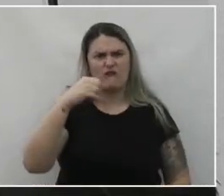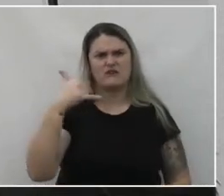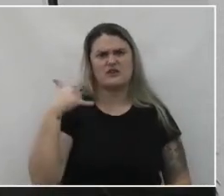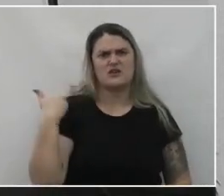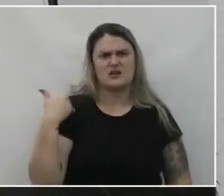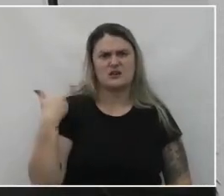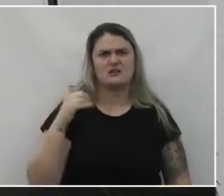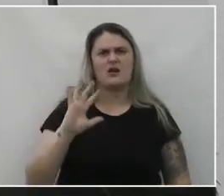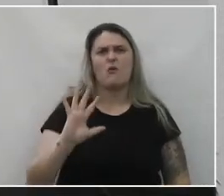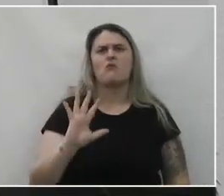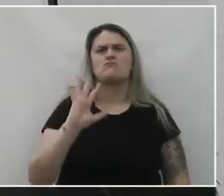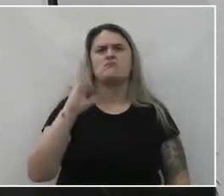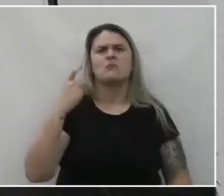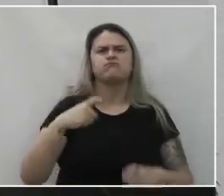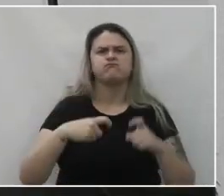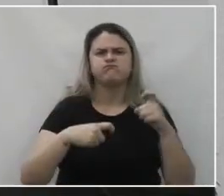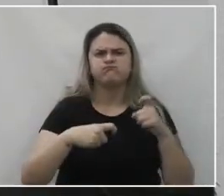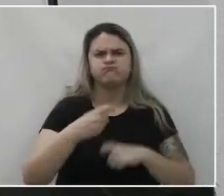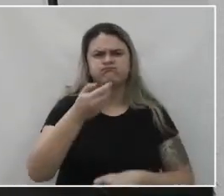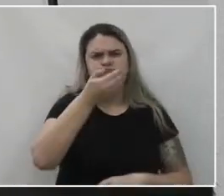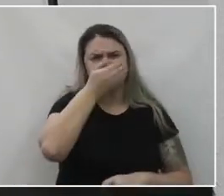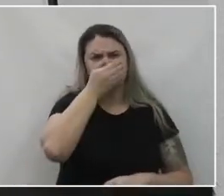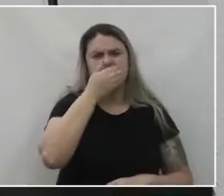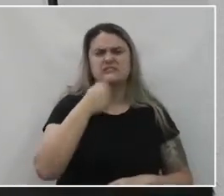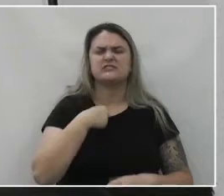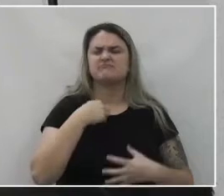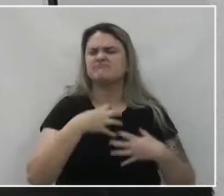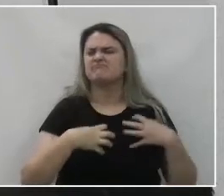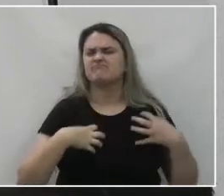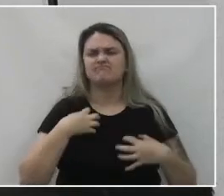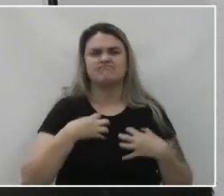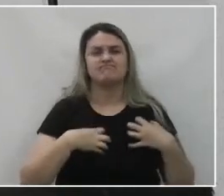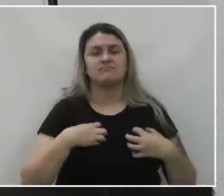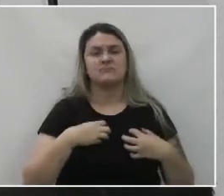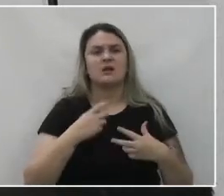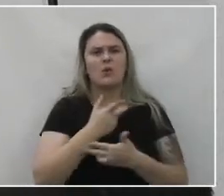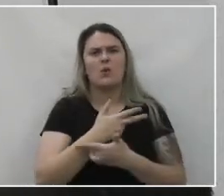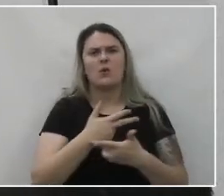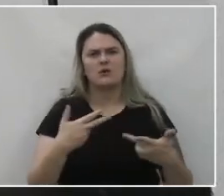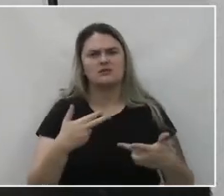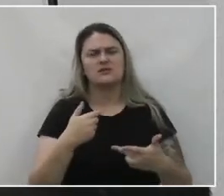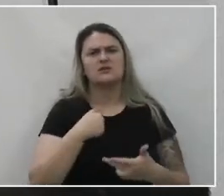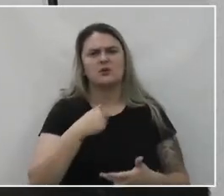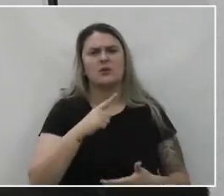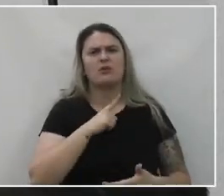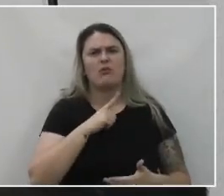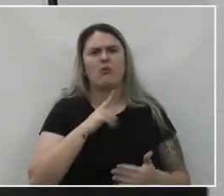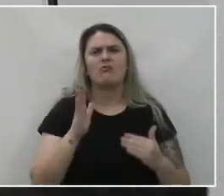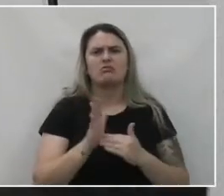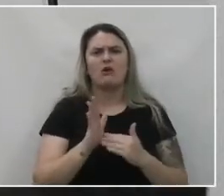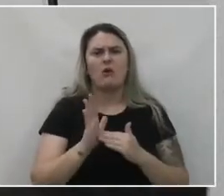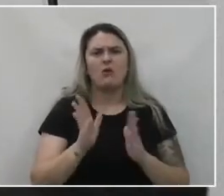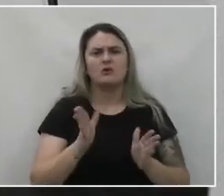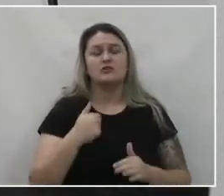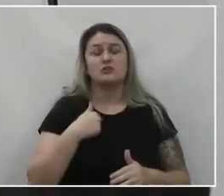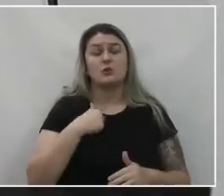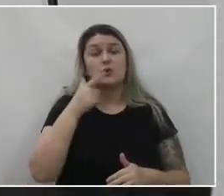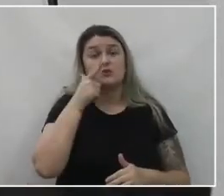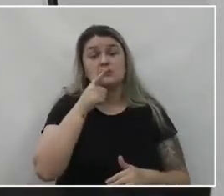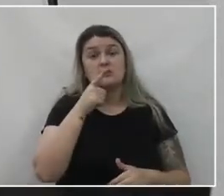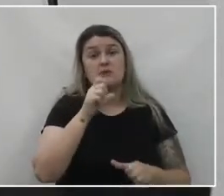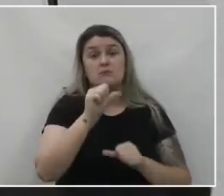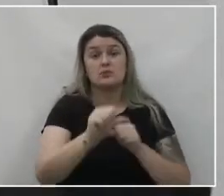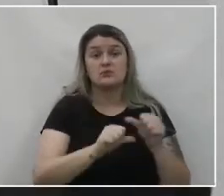Demorou muito tempo para eu conseguir lidar com isso. É algo que eu carrego até hoje, mas que eu consegui transformar